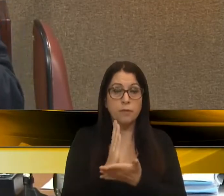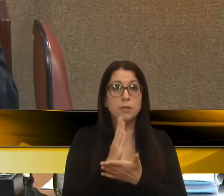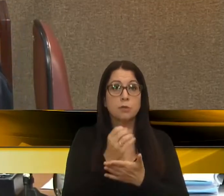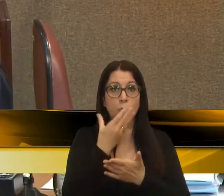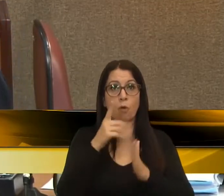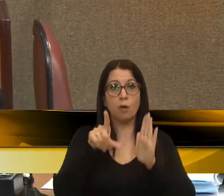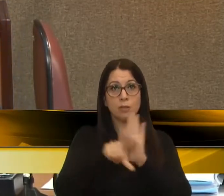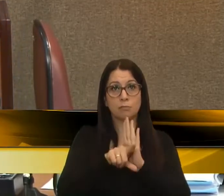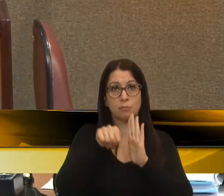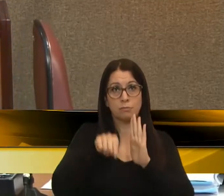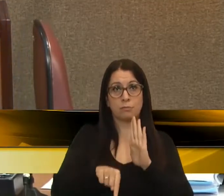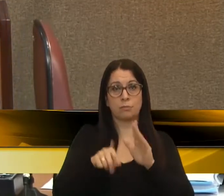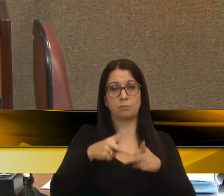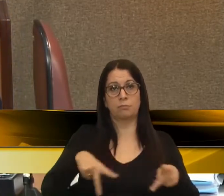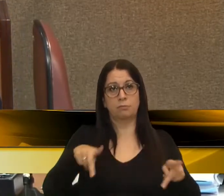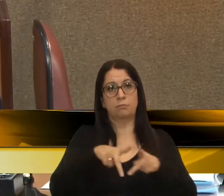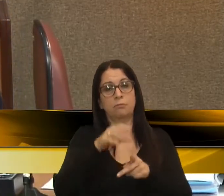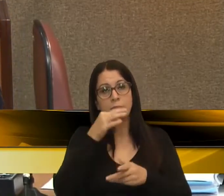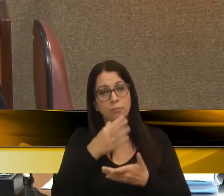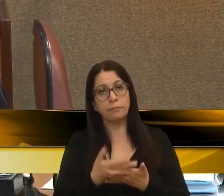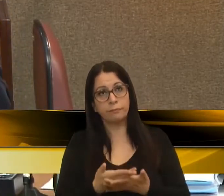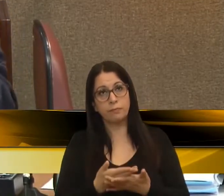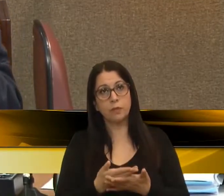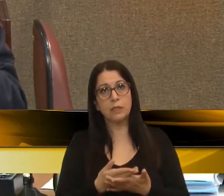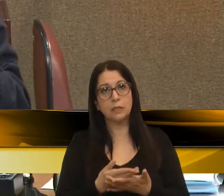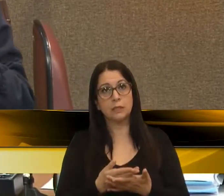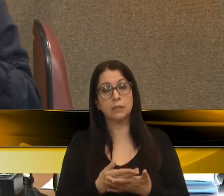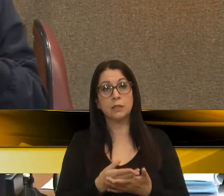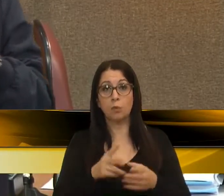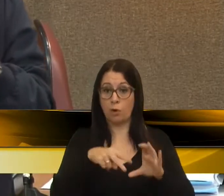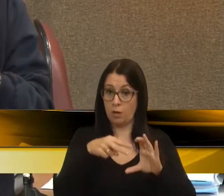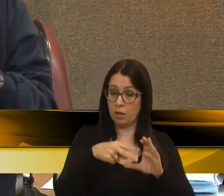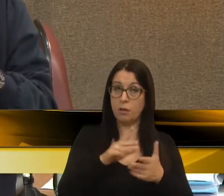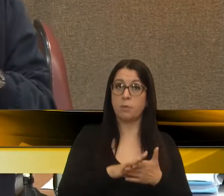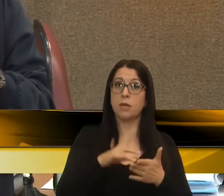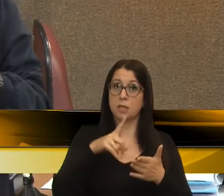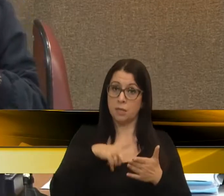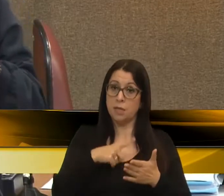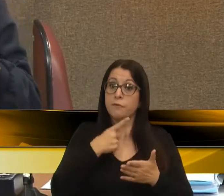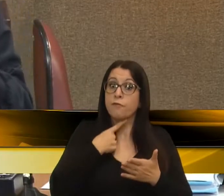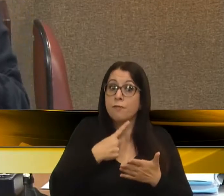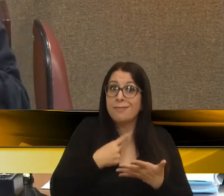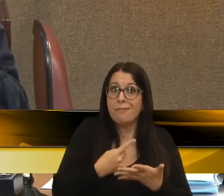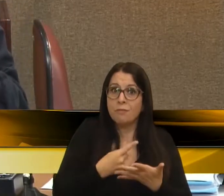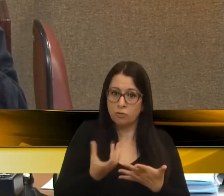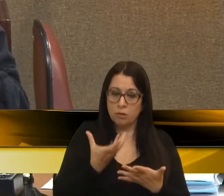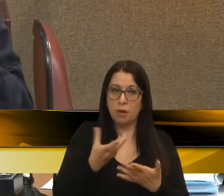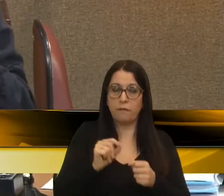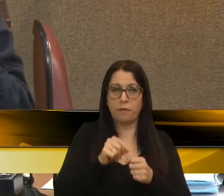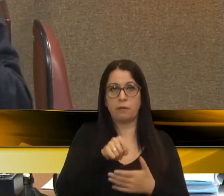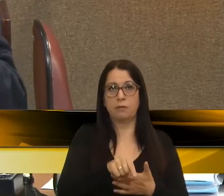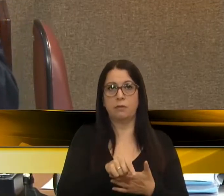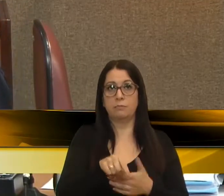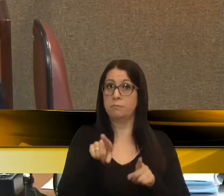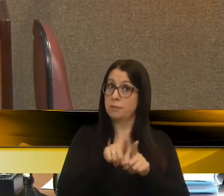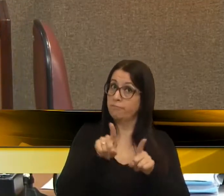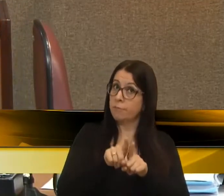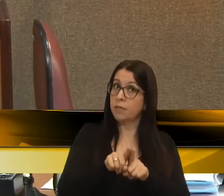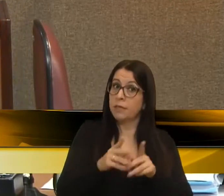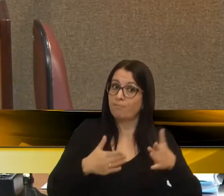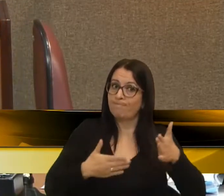boa legislação é a população de Caxias do Sul. Então o Legislativo tem essa vontade, quer fazer isso, mas também tem as